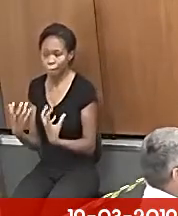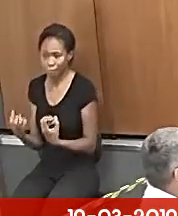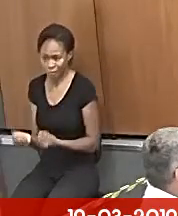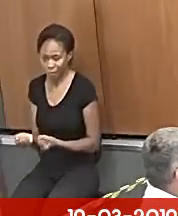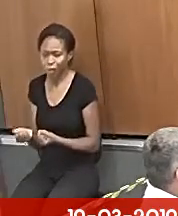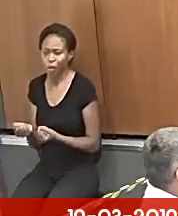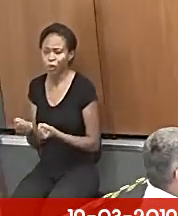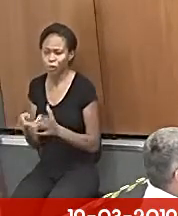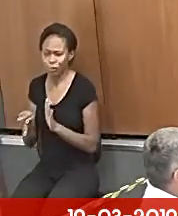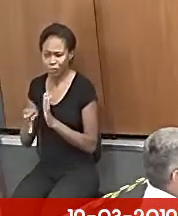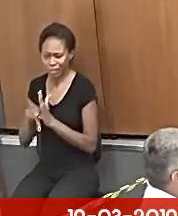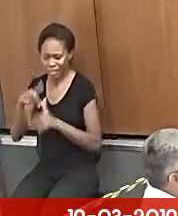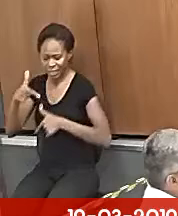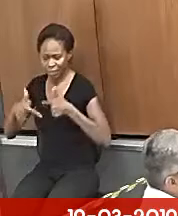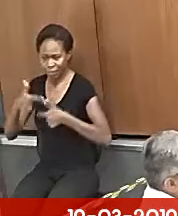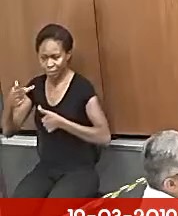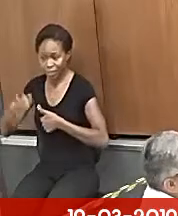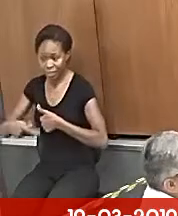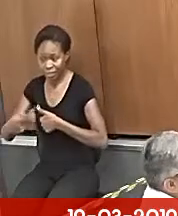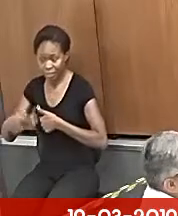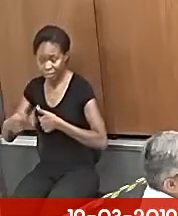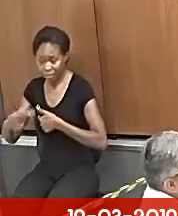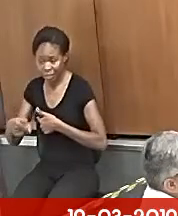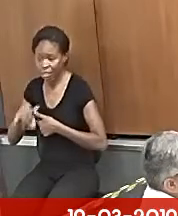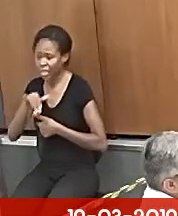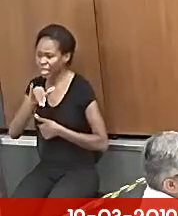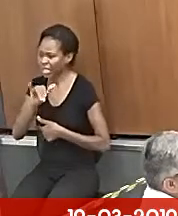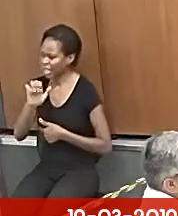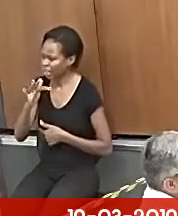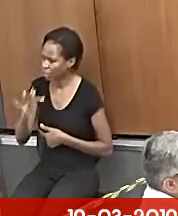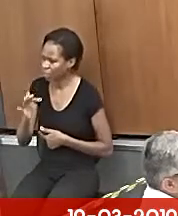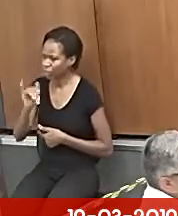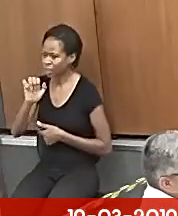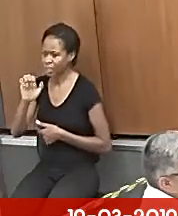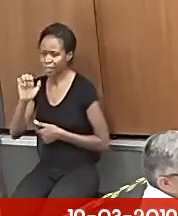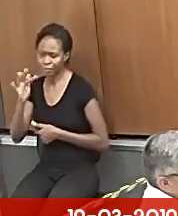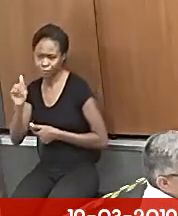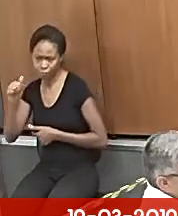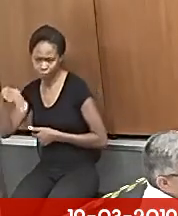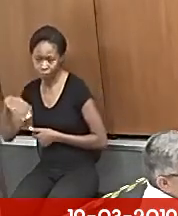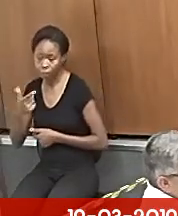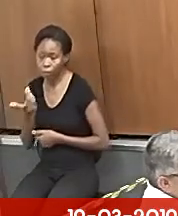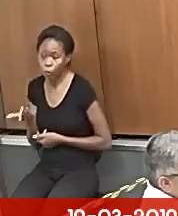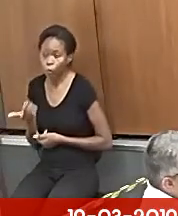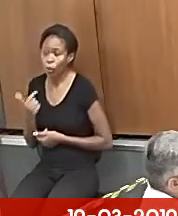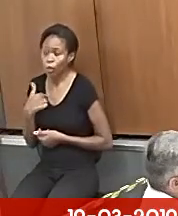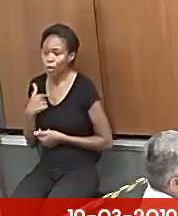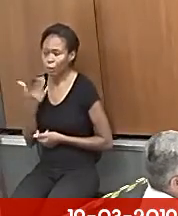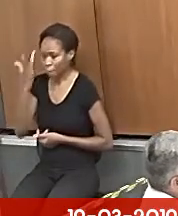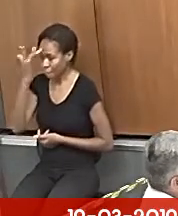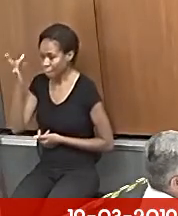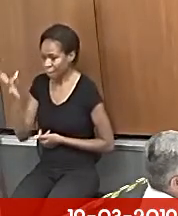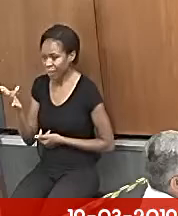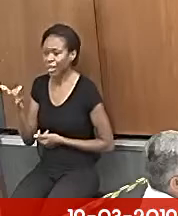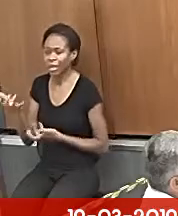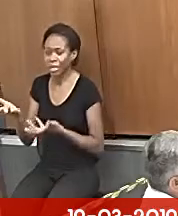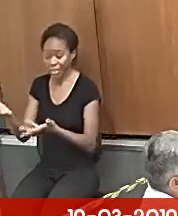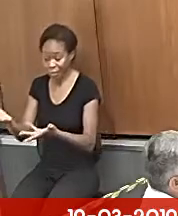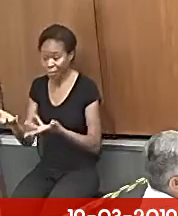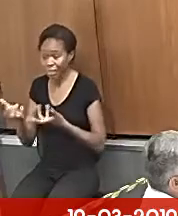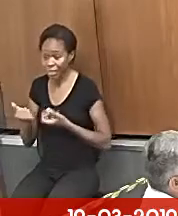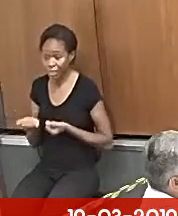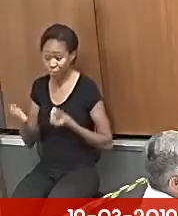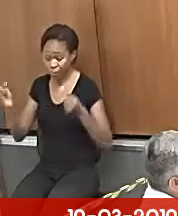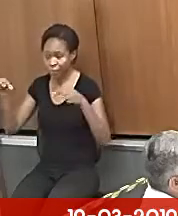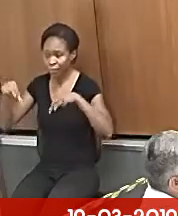iphan e pelo iphan que é a serra da piedade então amanhã eu sou o autor dessa audiência pública esperando receber que na casa mais de mil